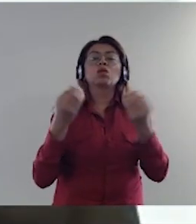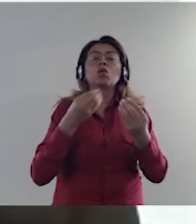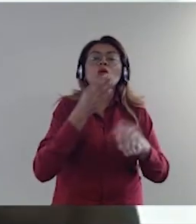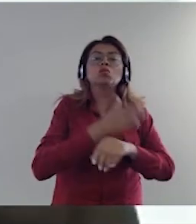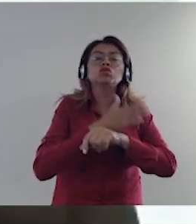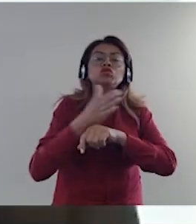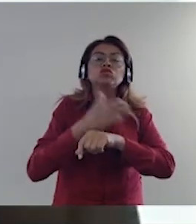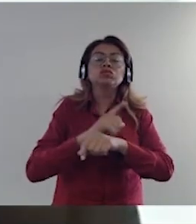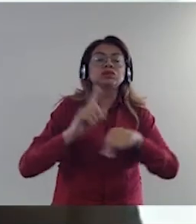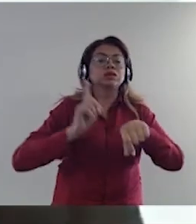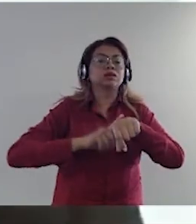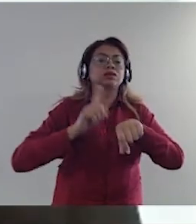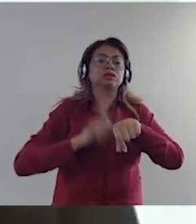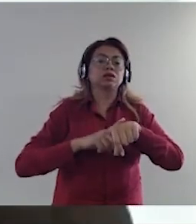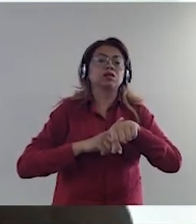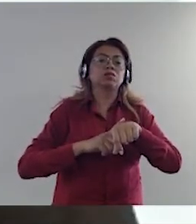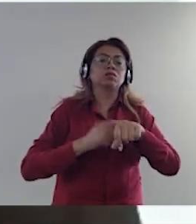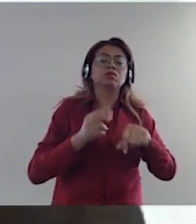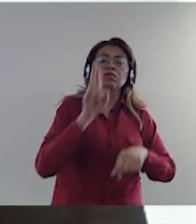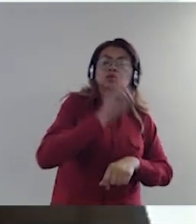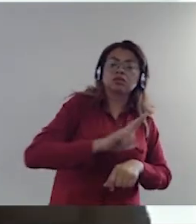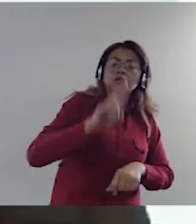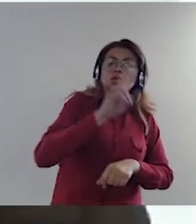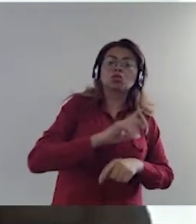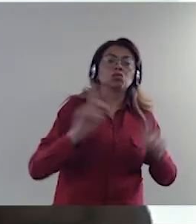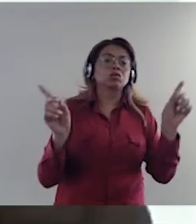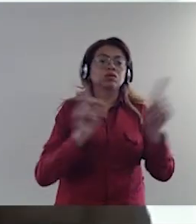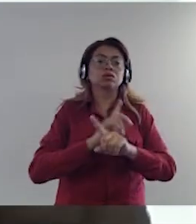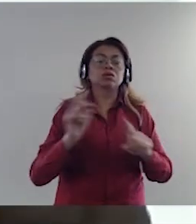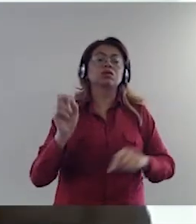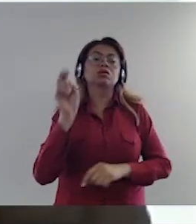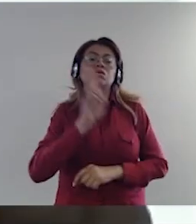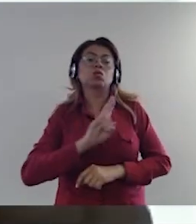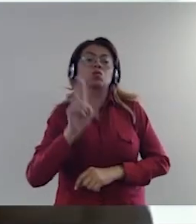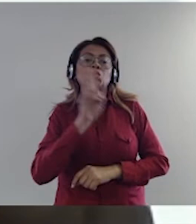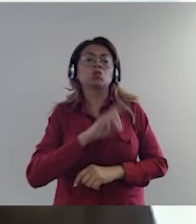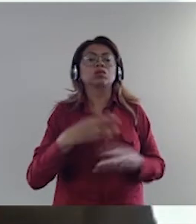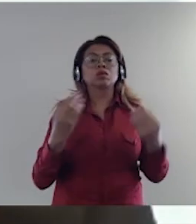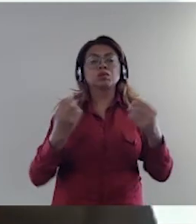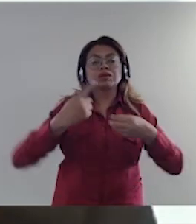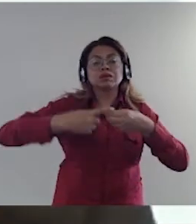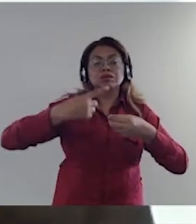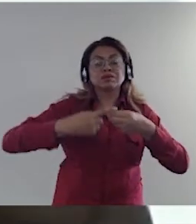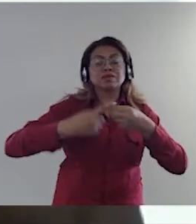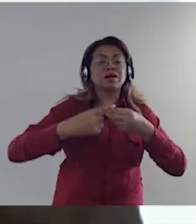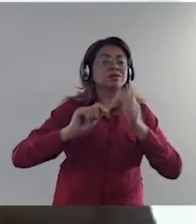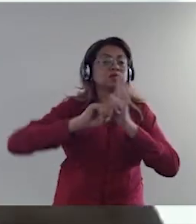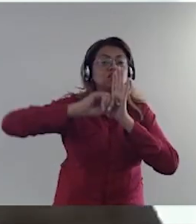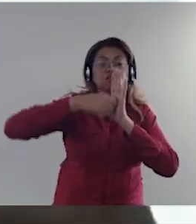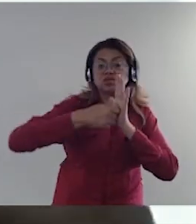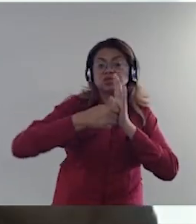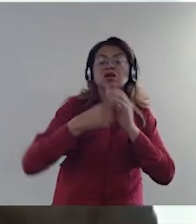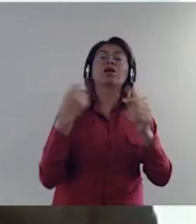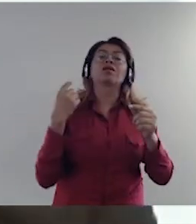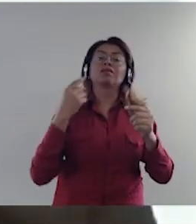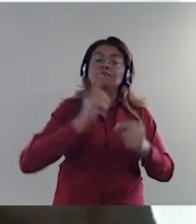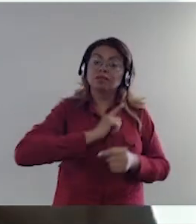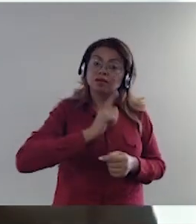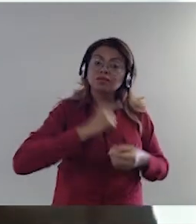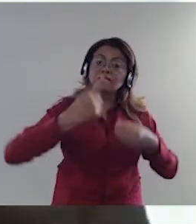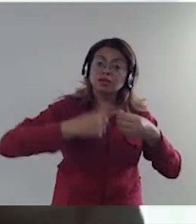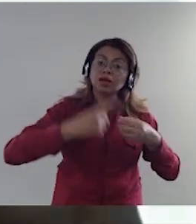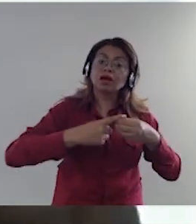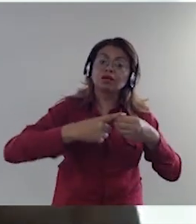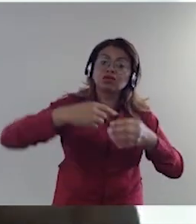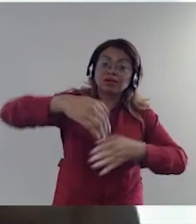de tempo. Porque muitas cidades estão em lockdown, né? Em muitas cidades houve até um bloqueio de rodovias,